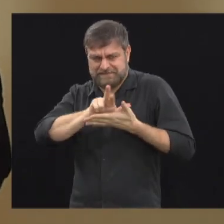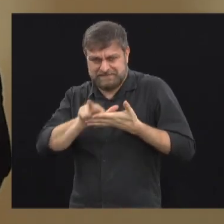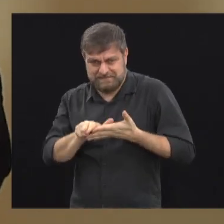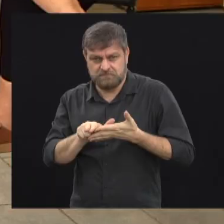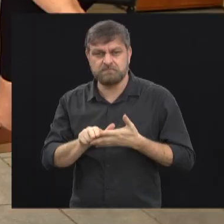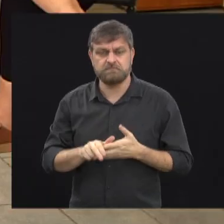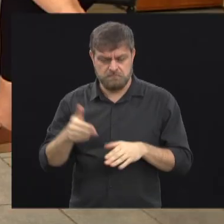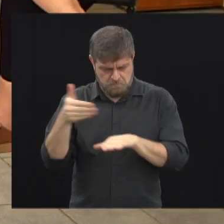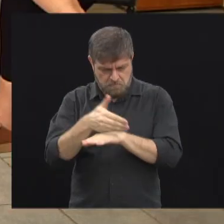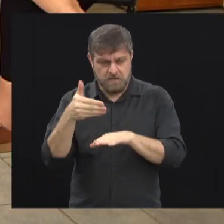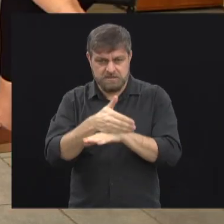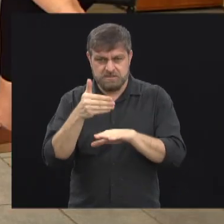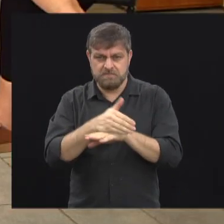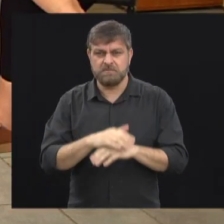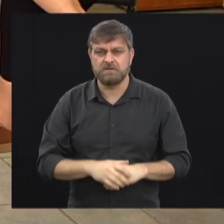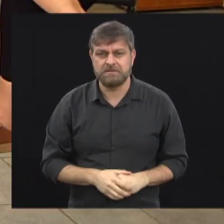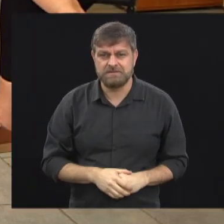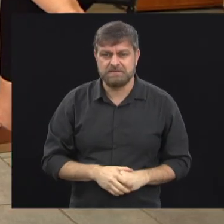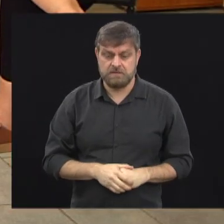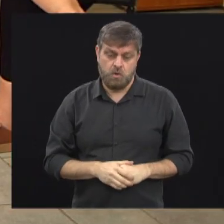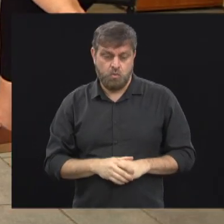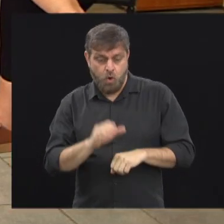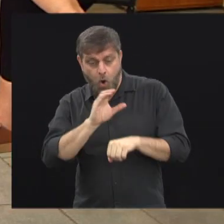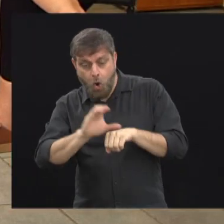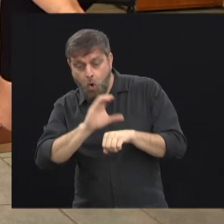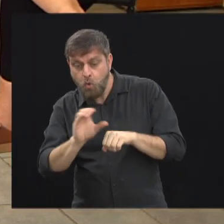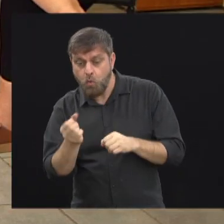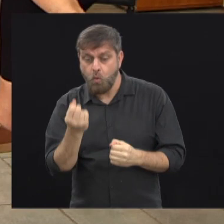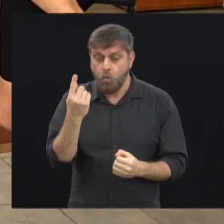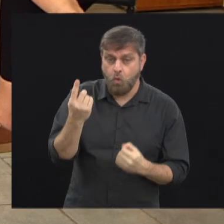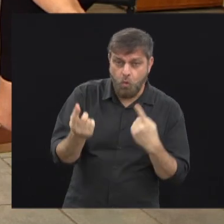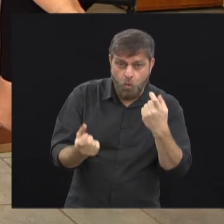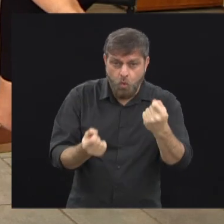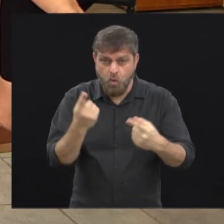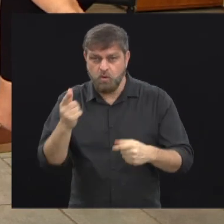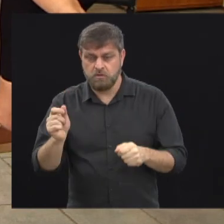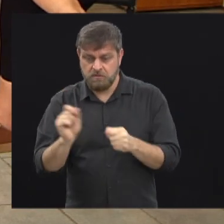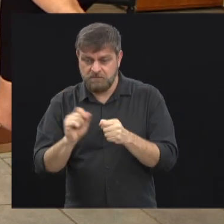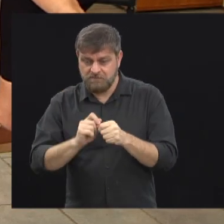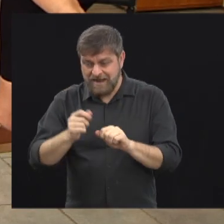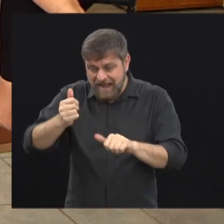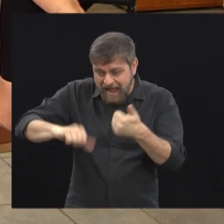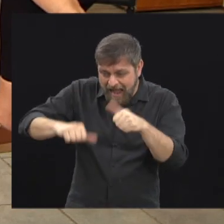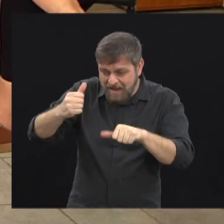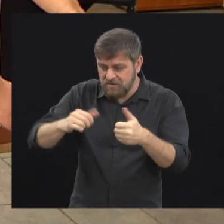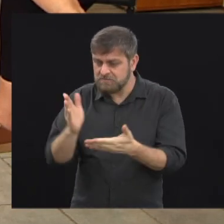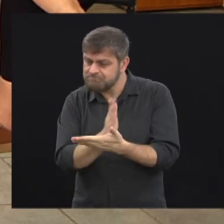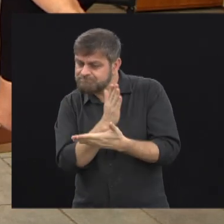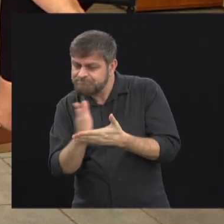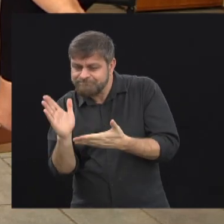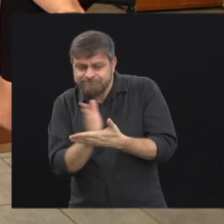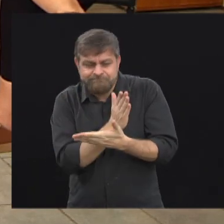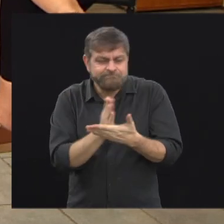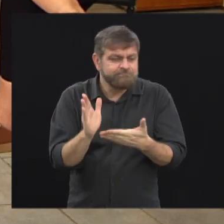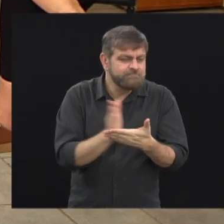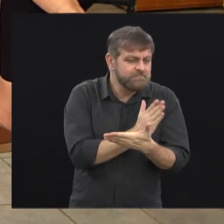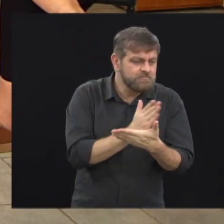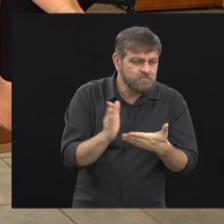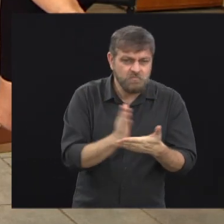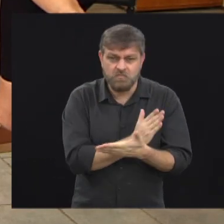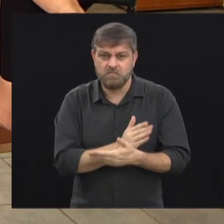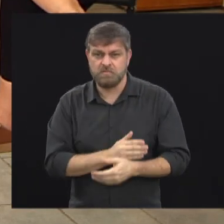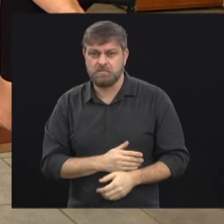deficientes físicos. E dependendo do curso, eles passam por processo seletivo, né? Eles